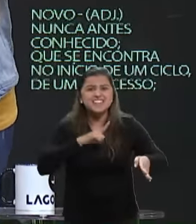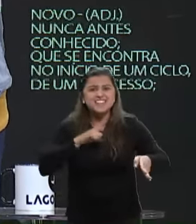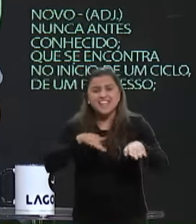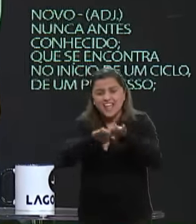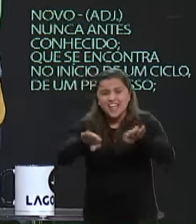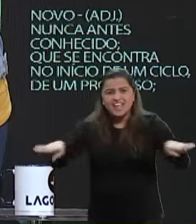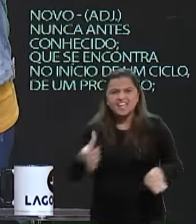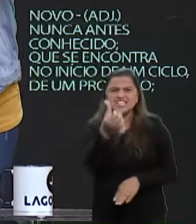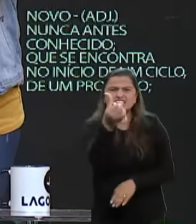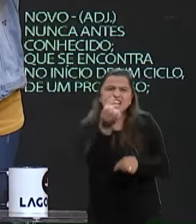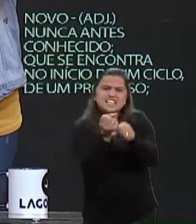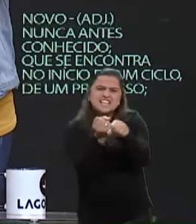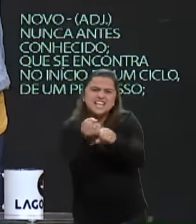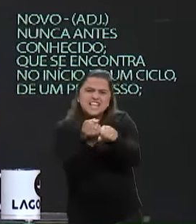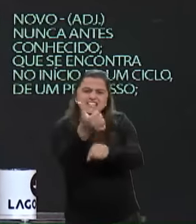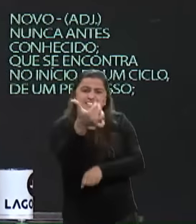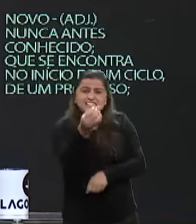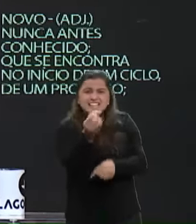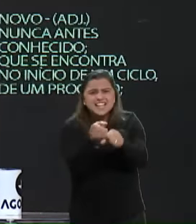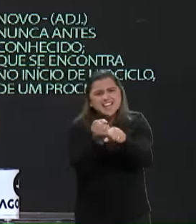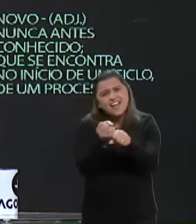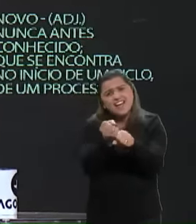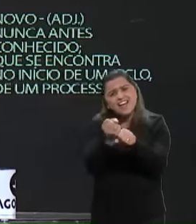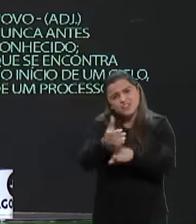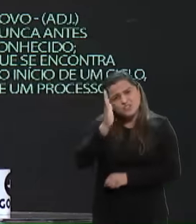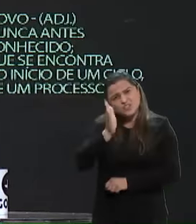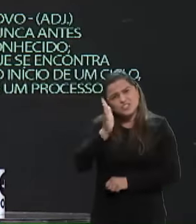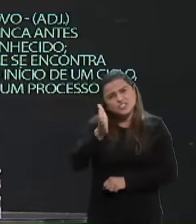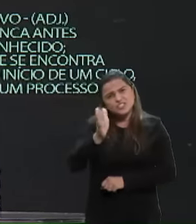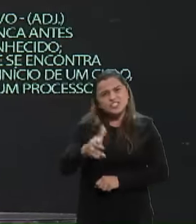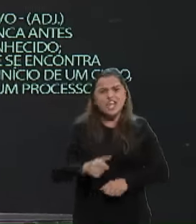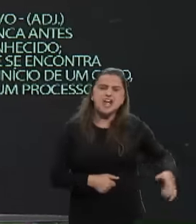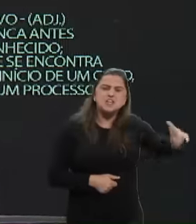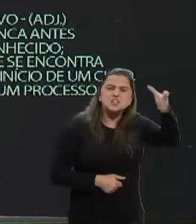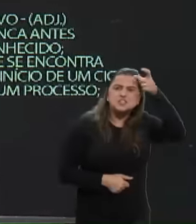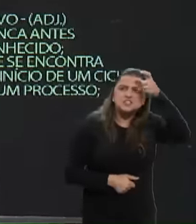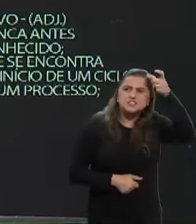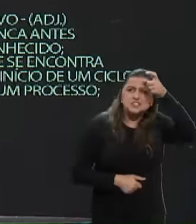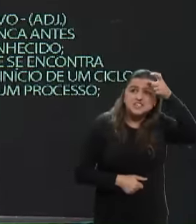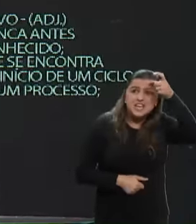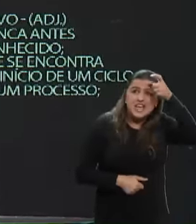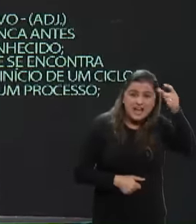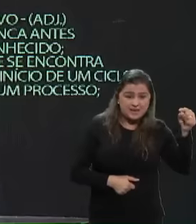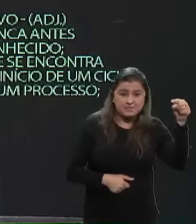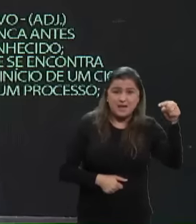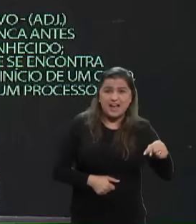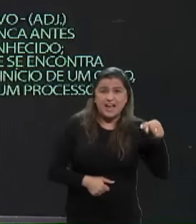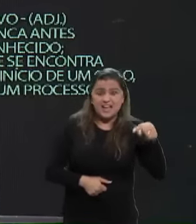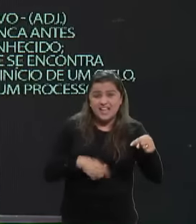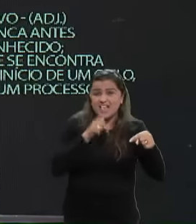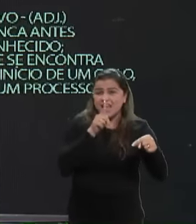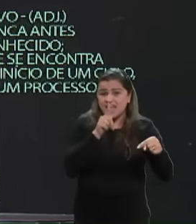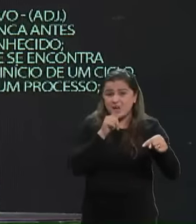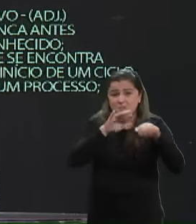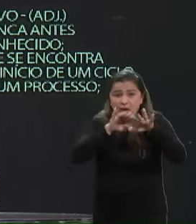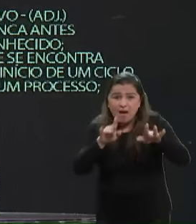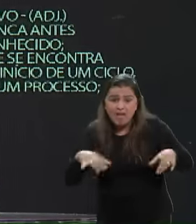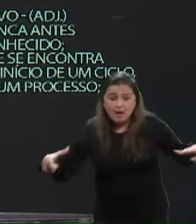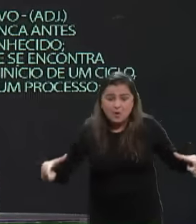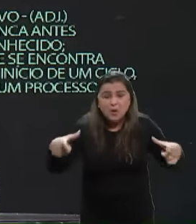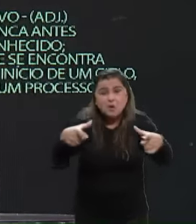Mais de 60 anos para Satanás era uma lagoa pequena.